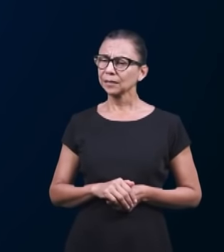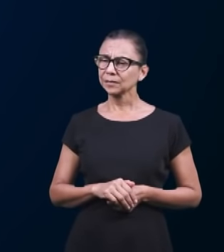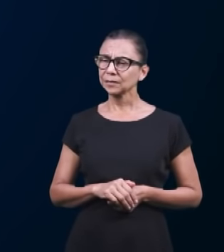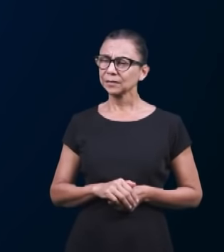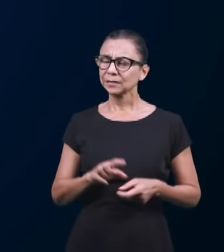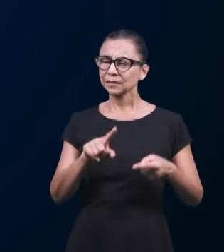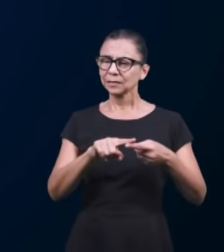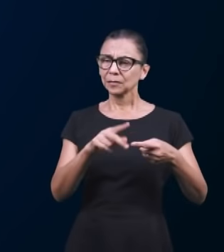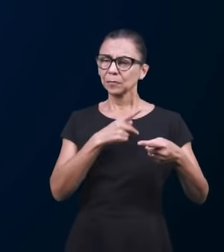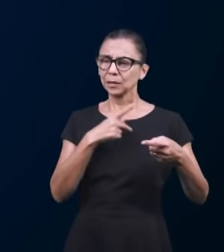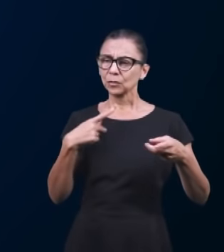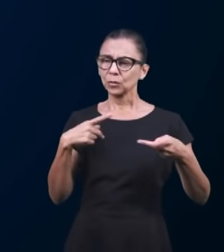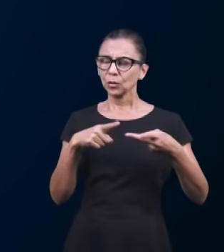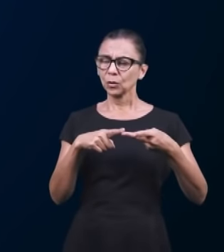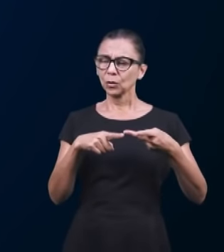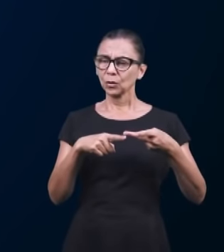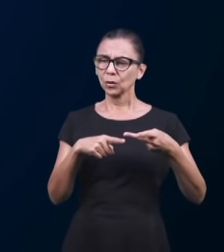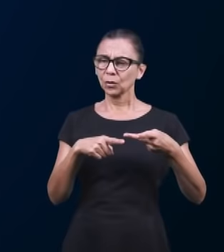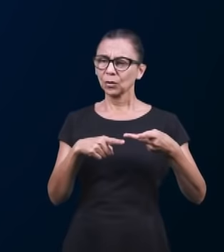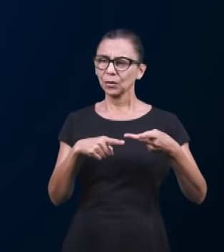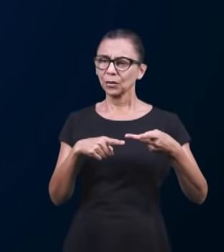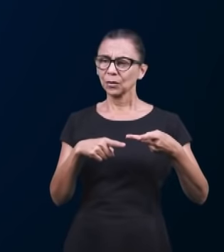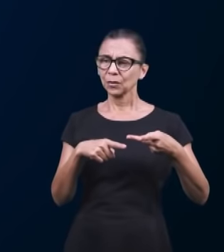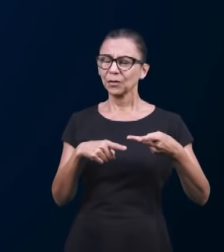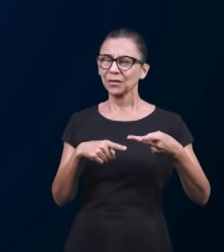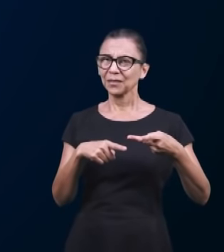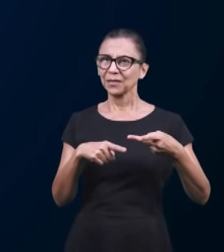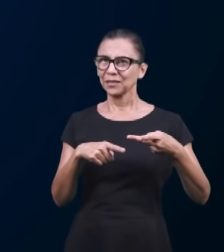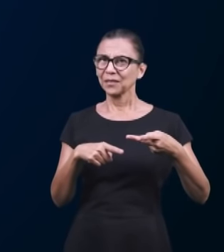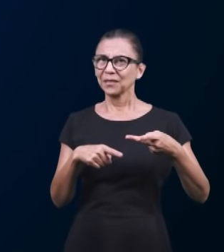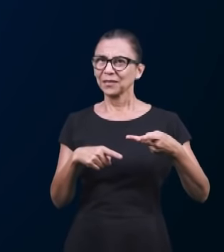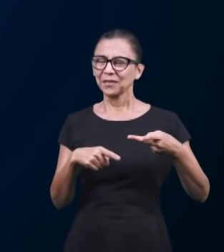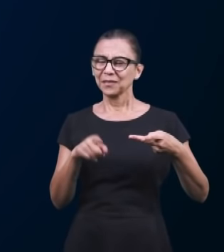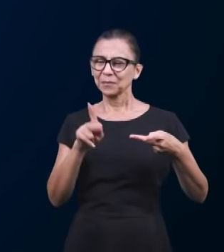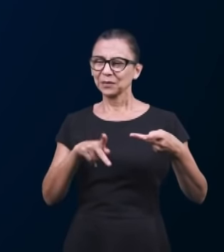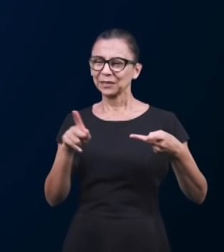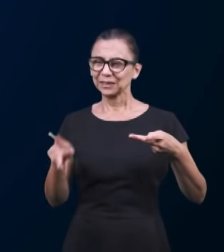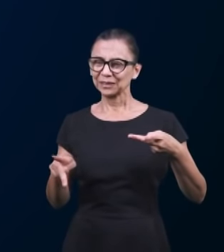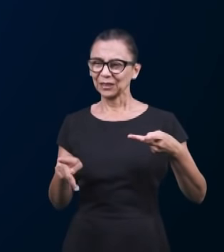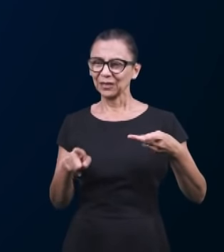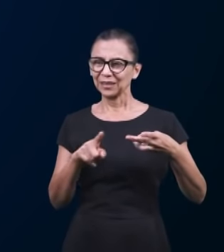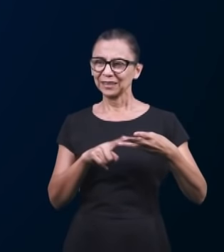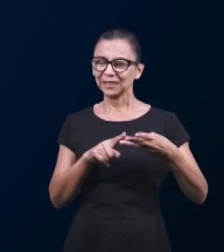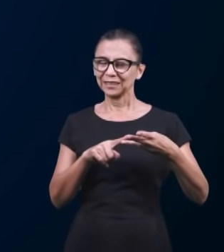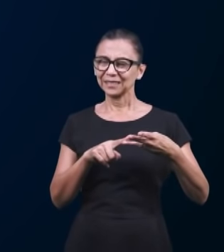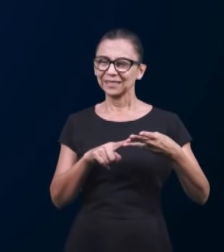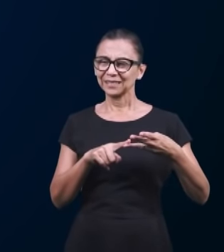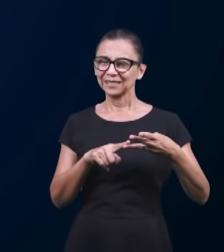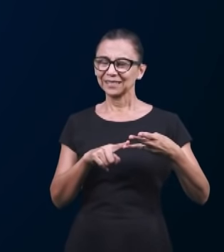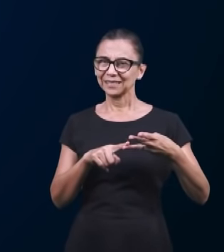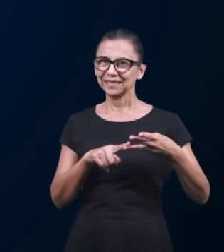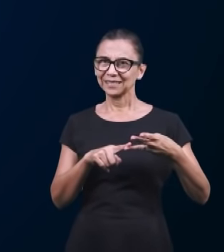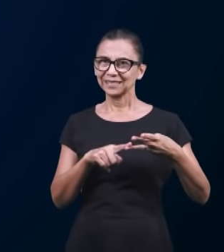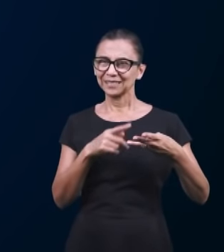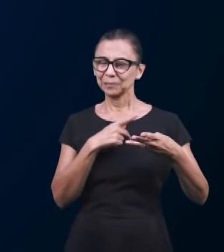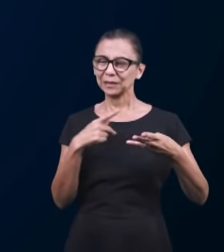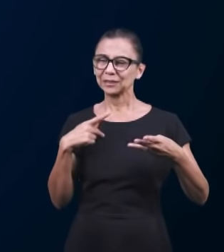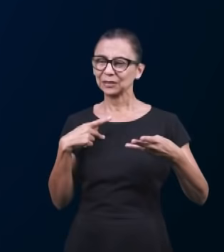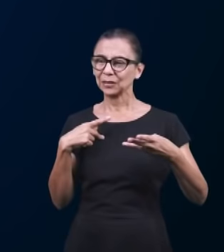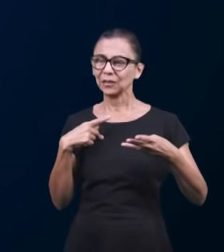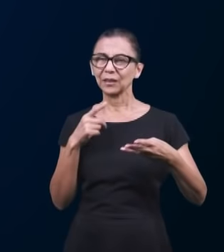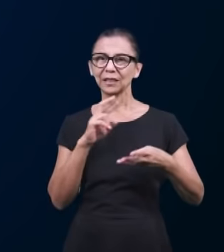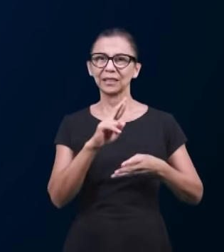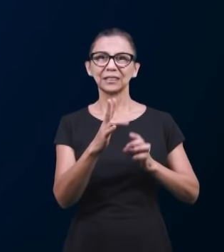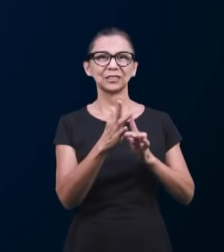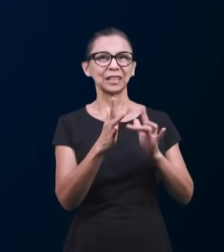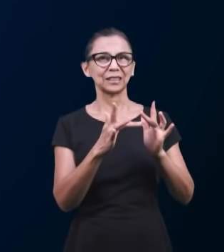Espírito Santo? Quem? Jesus. Muito bem, Patrícia. Dê a paz do Senhor aos